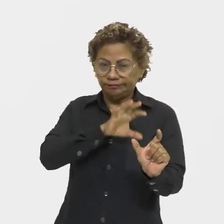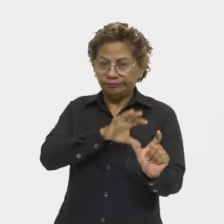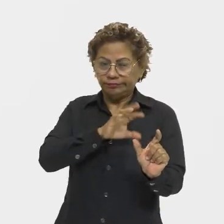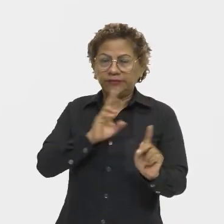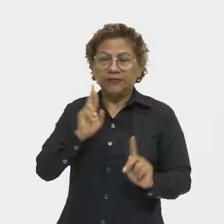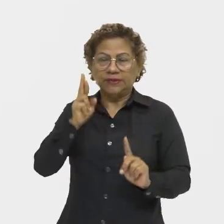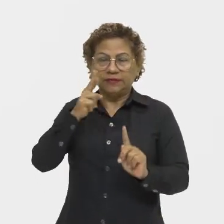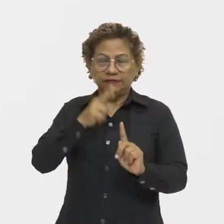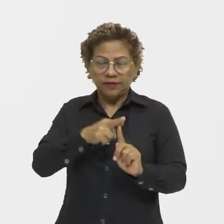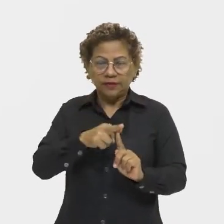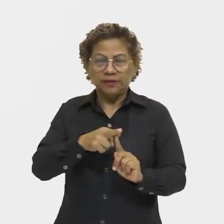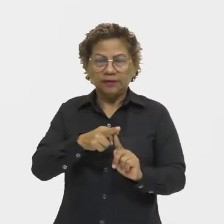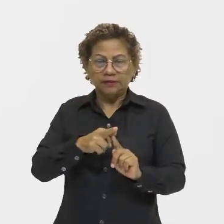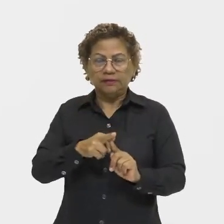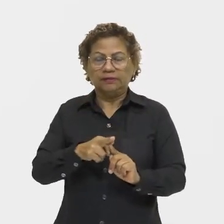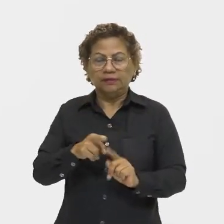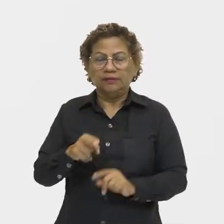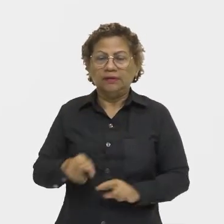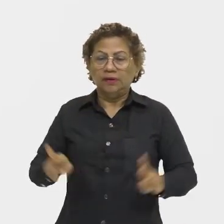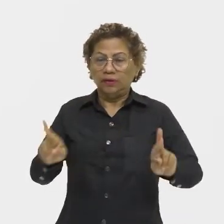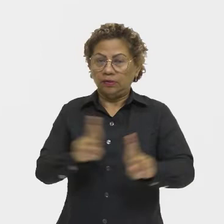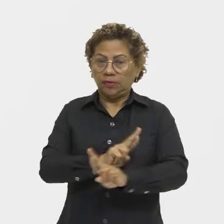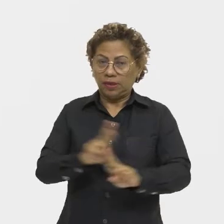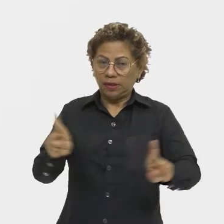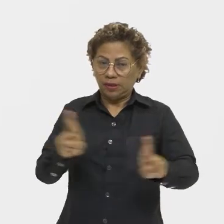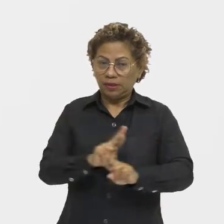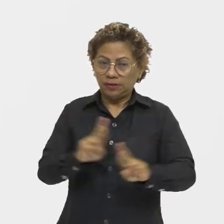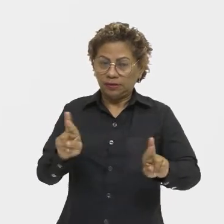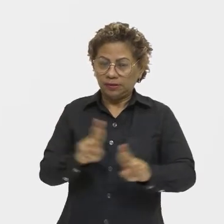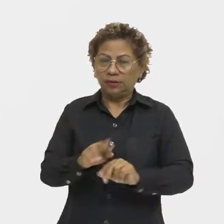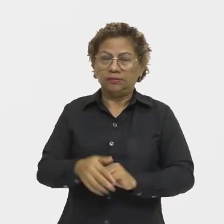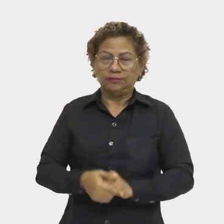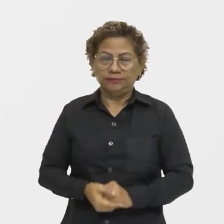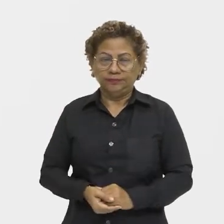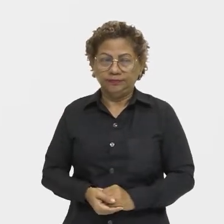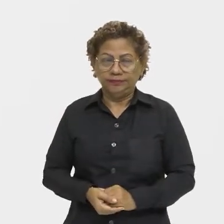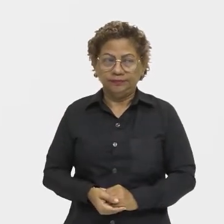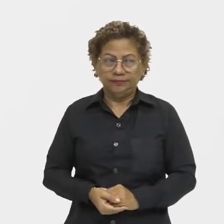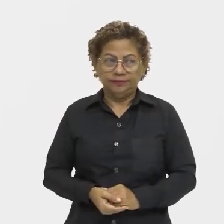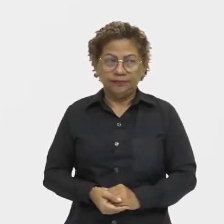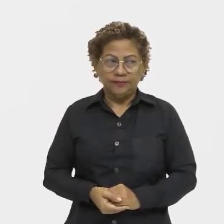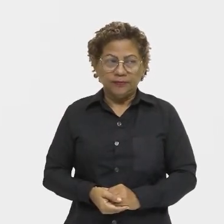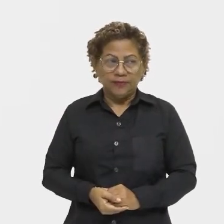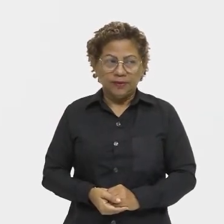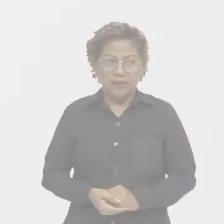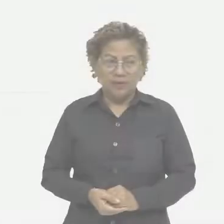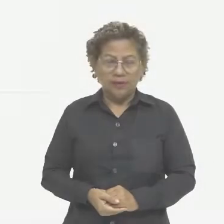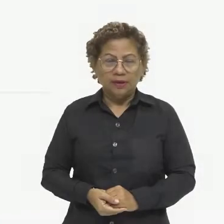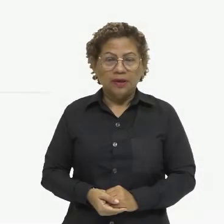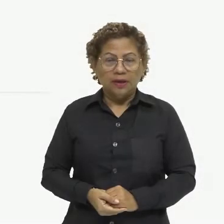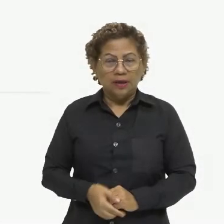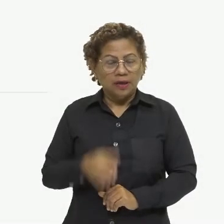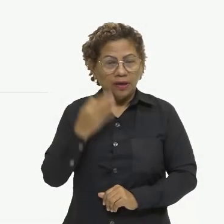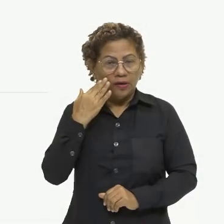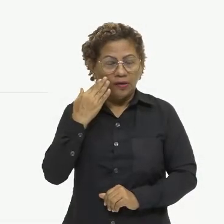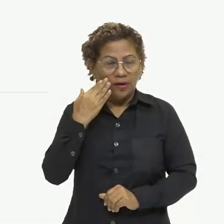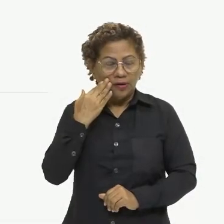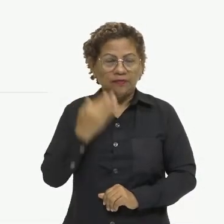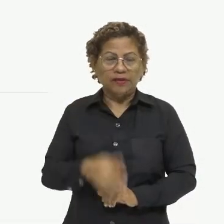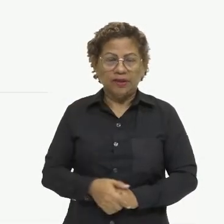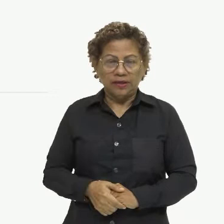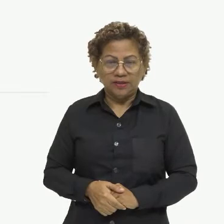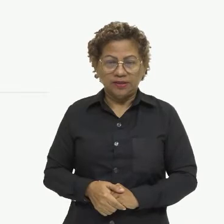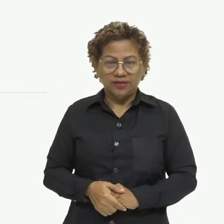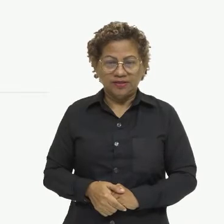que aqui nós temos a capa, né? A página do